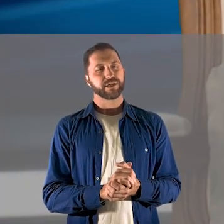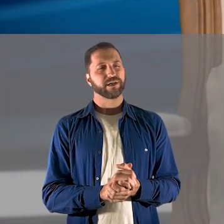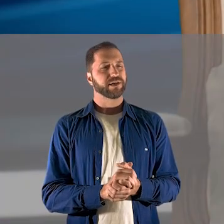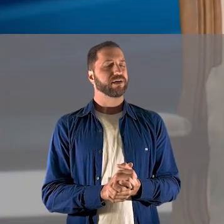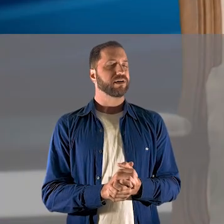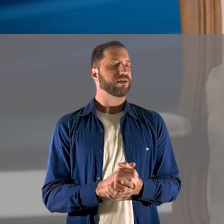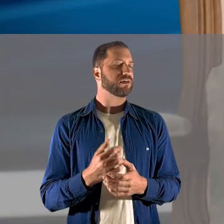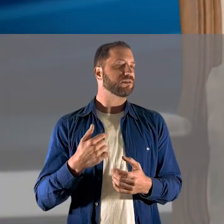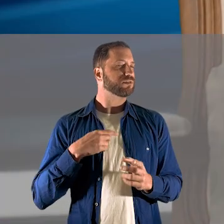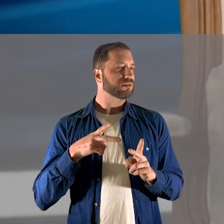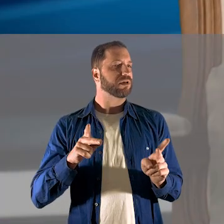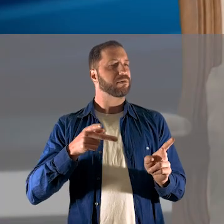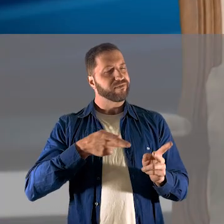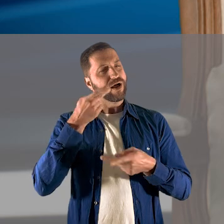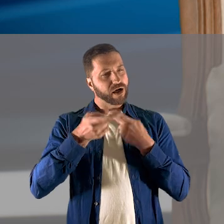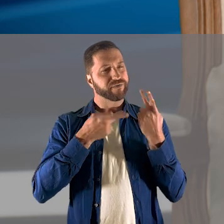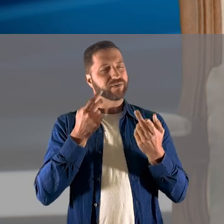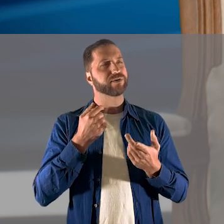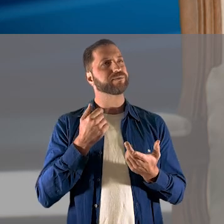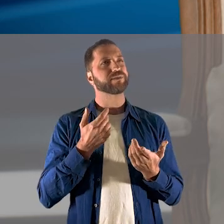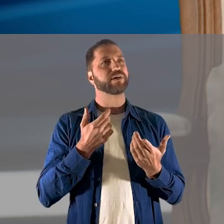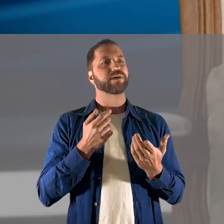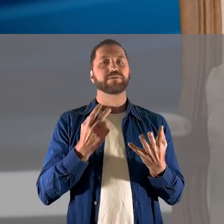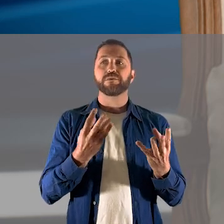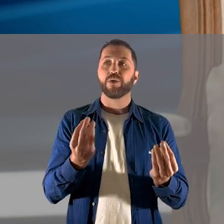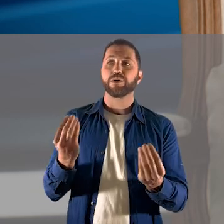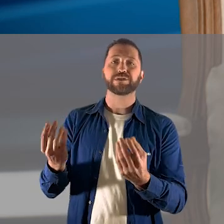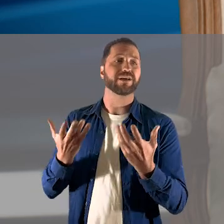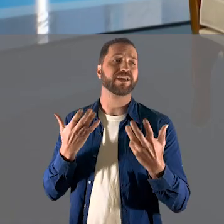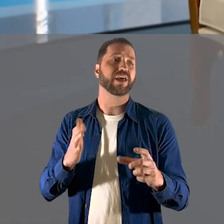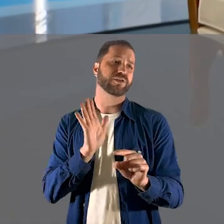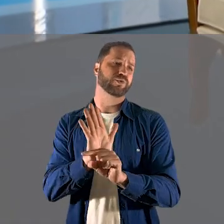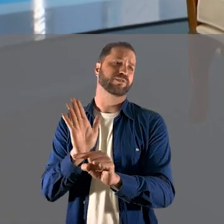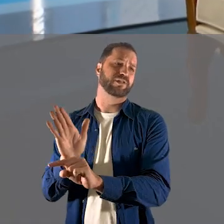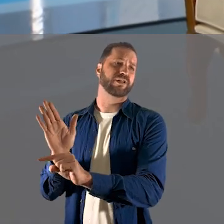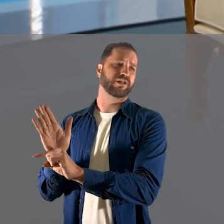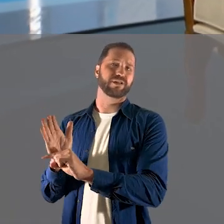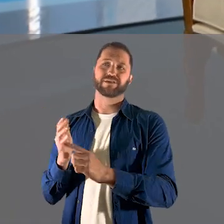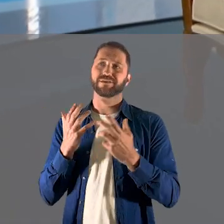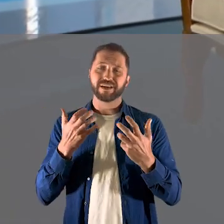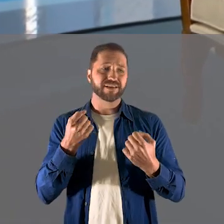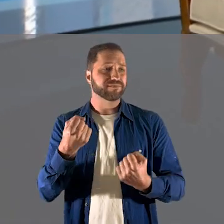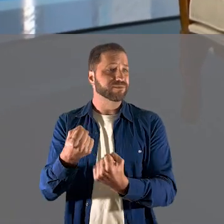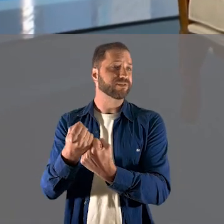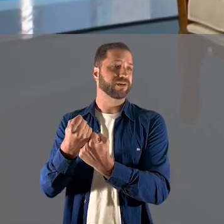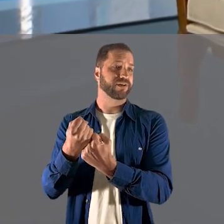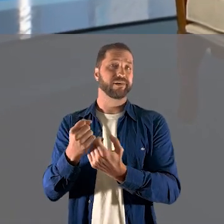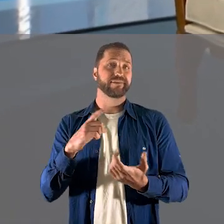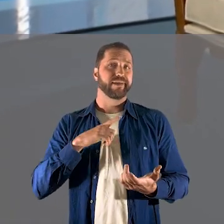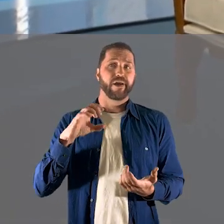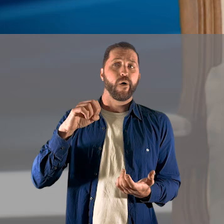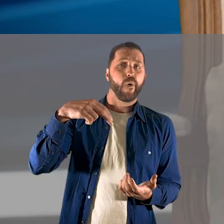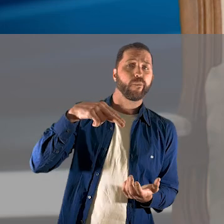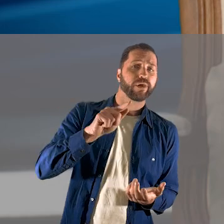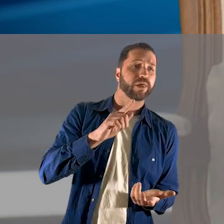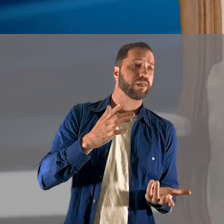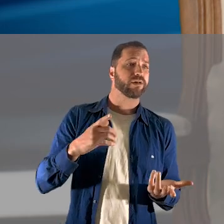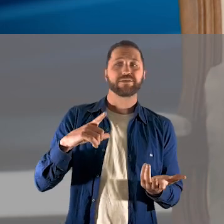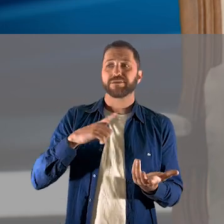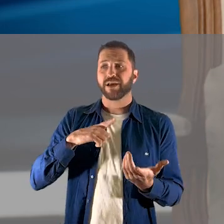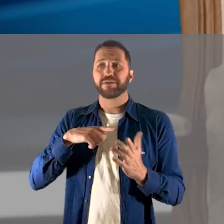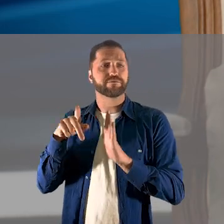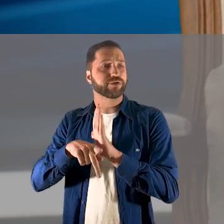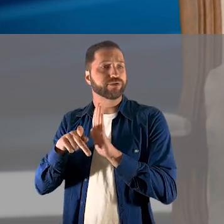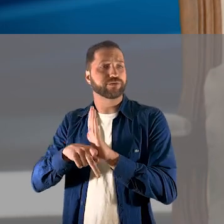e eu falo é tão é tão fácil tem tanta gente que quer ajudar e tem tanta gente que tem instituições ou